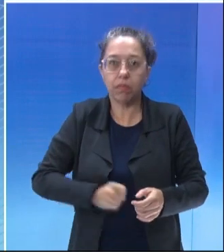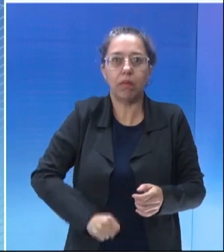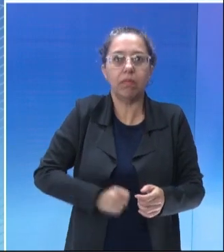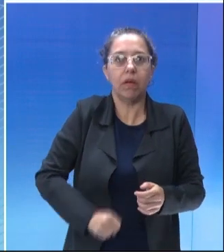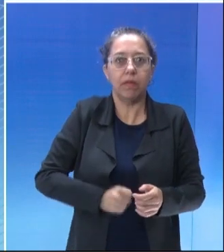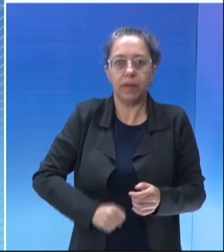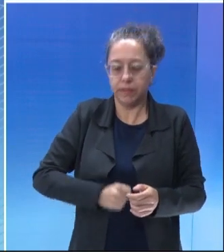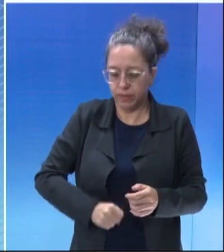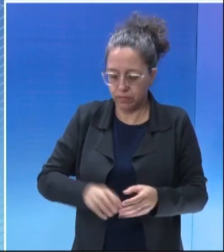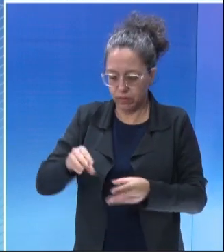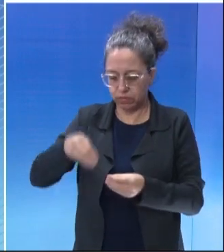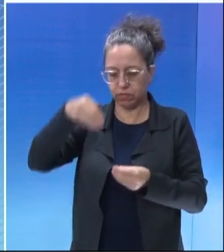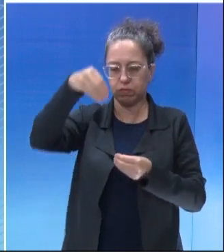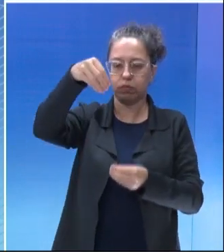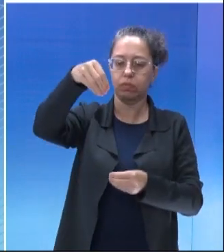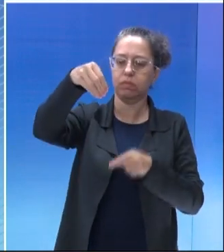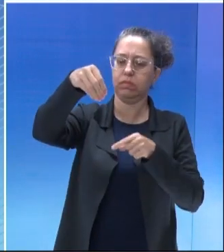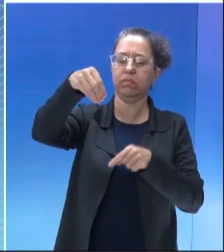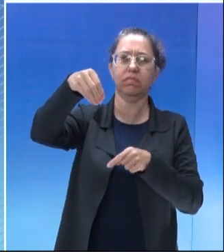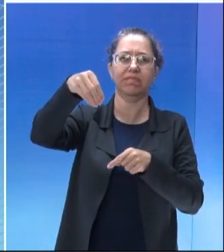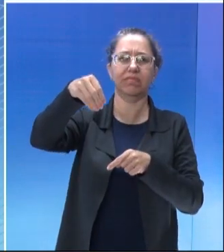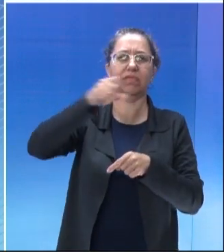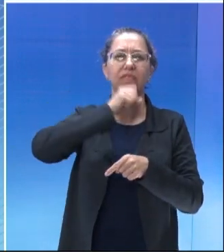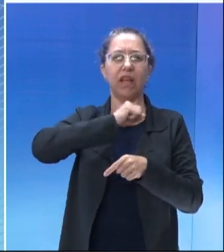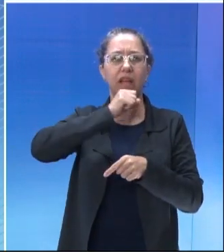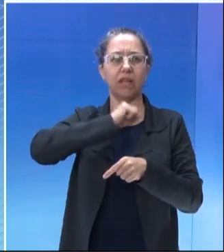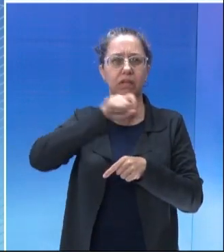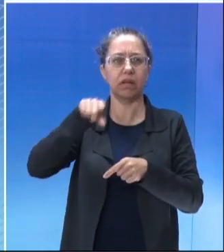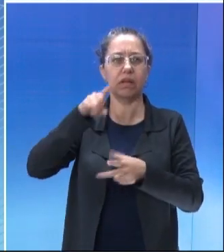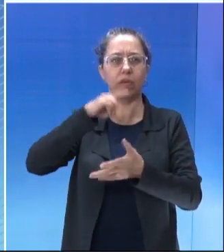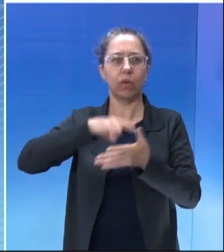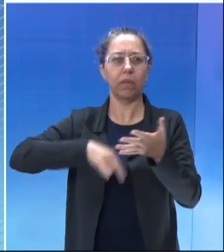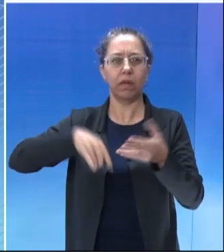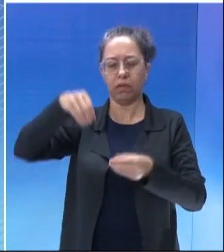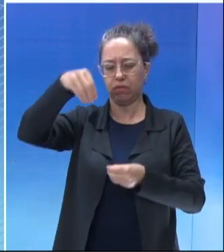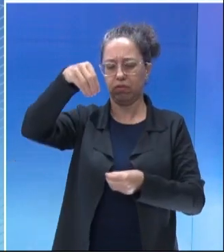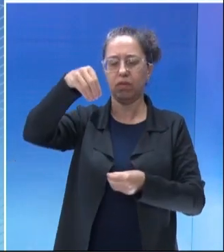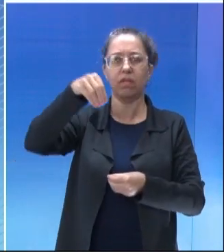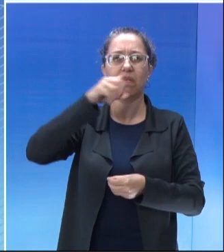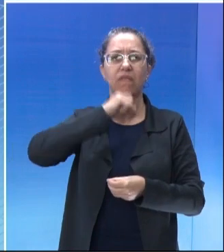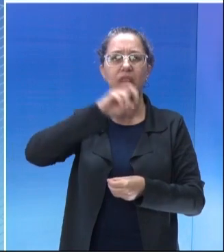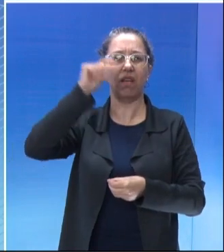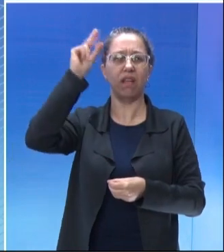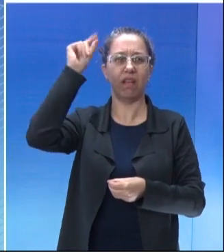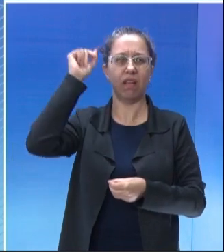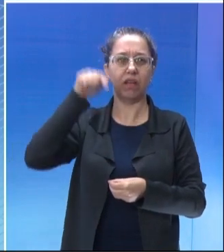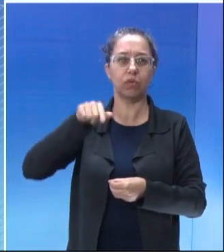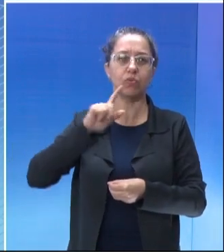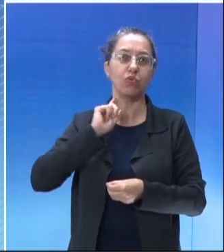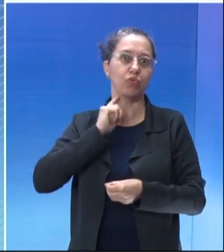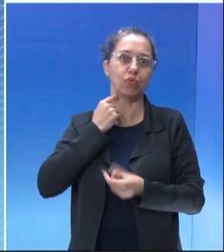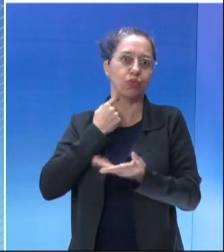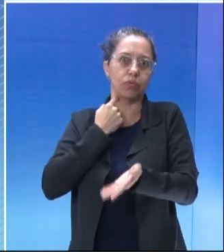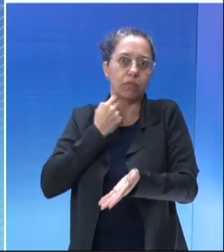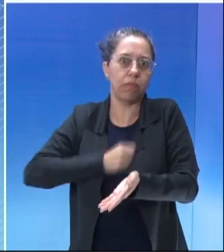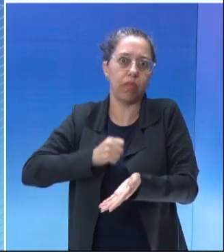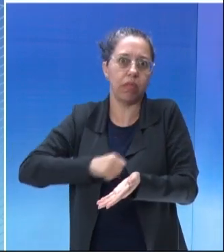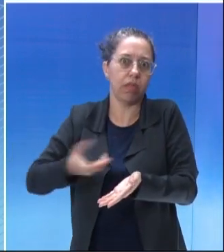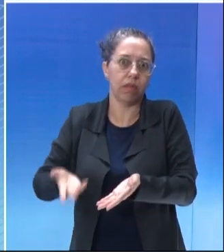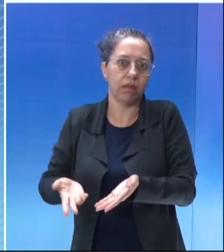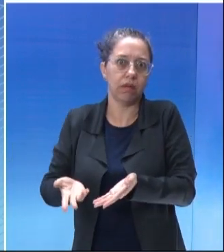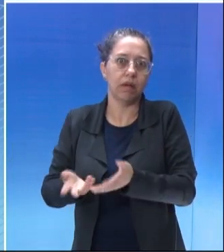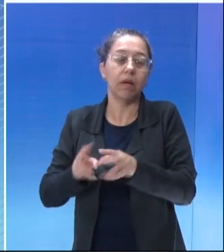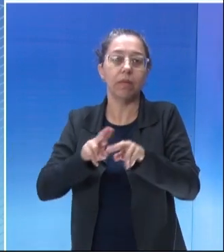sou proprietário dessa terra há muito tempo. Olha aqui a qualidade do papel, né? Hoje a forma de grilagem tem